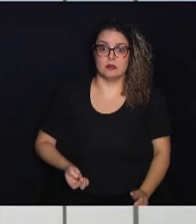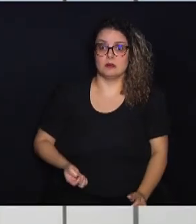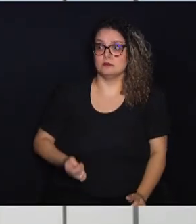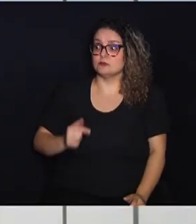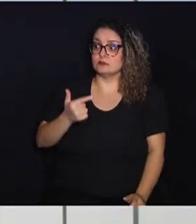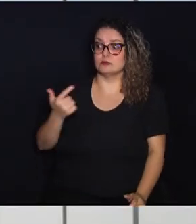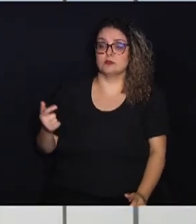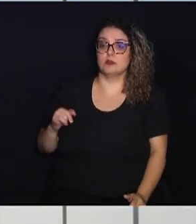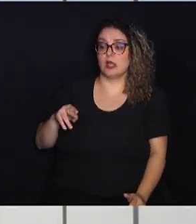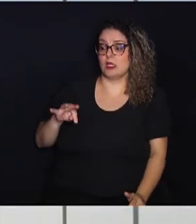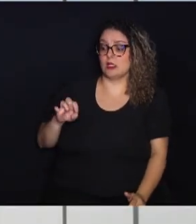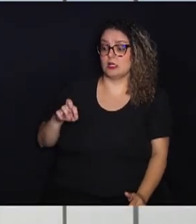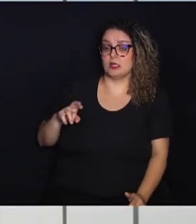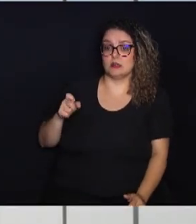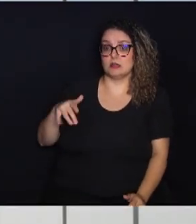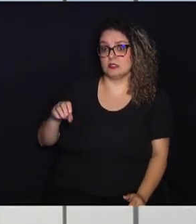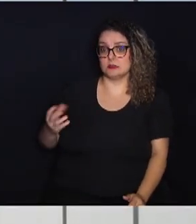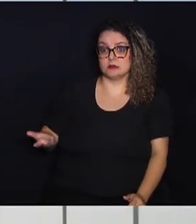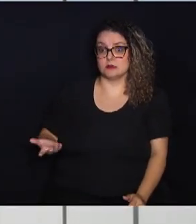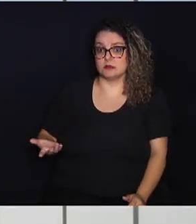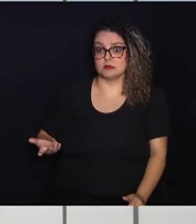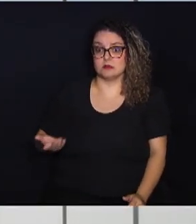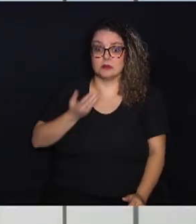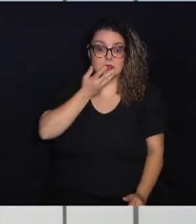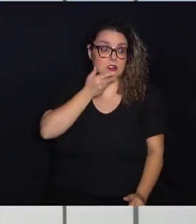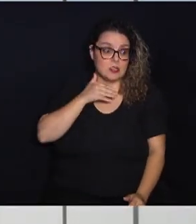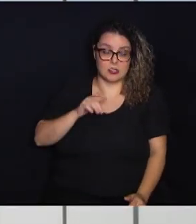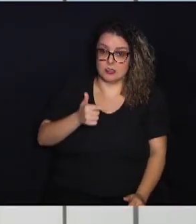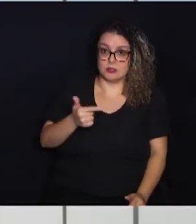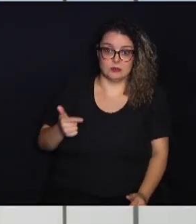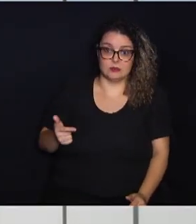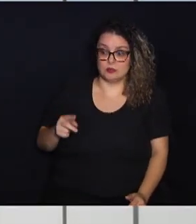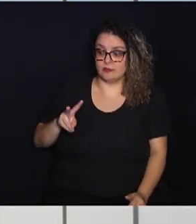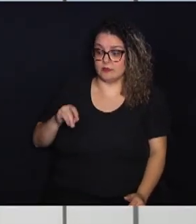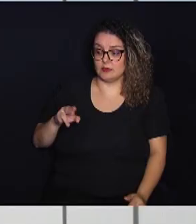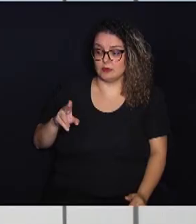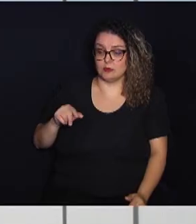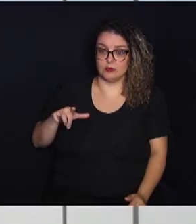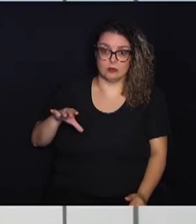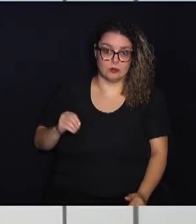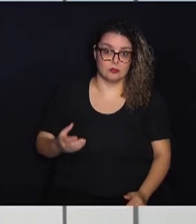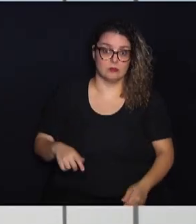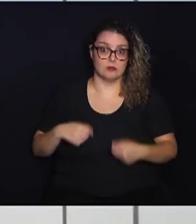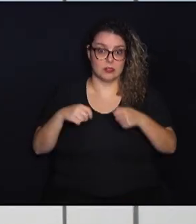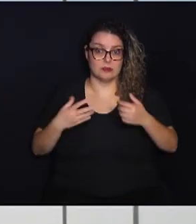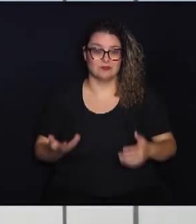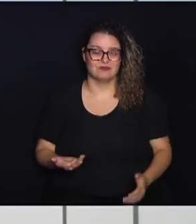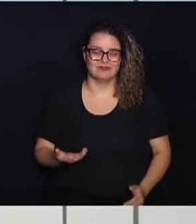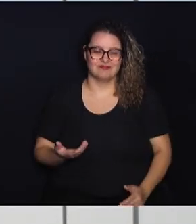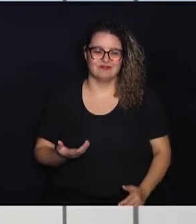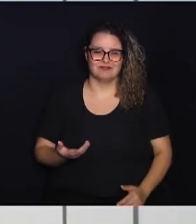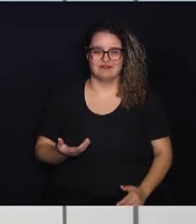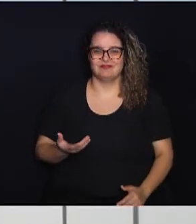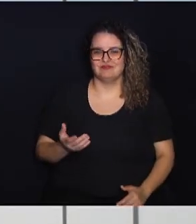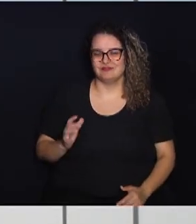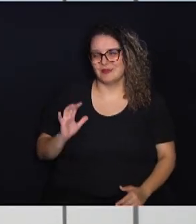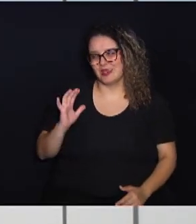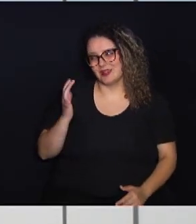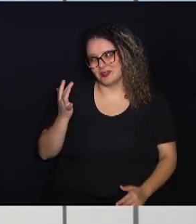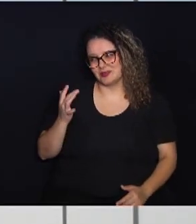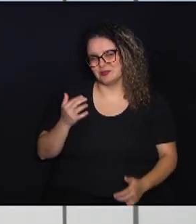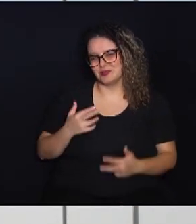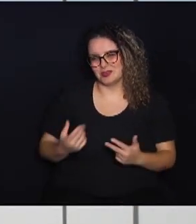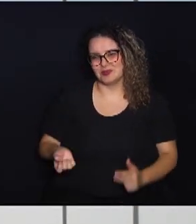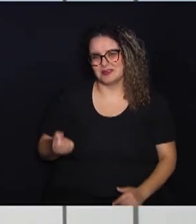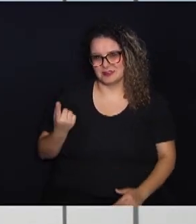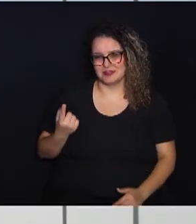essa interação. A criança não vai ter o vínculo que precisa para chegar, olha, tá acontecendo uma coisa esquisita